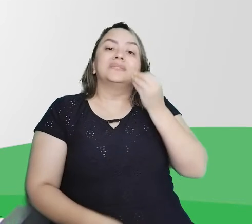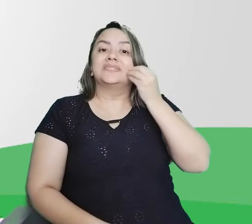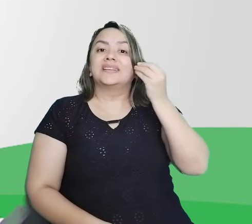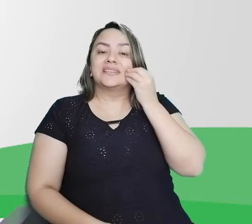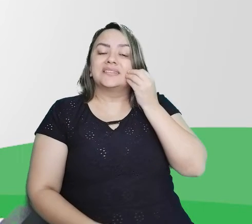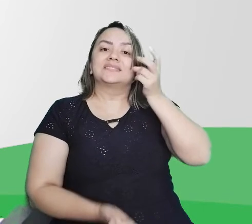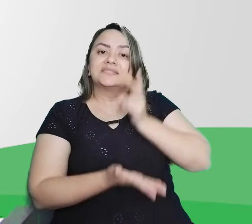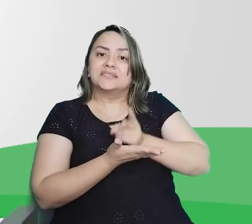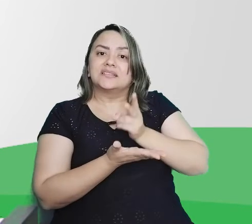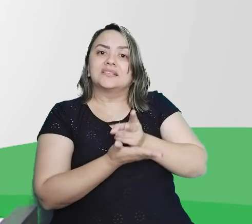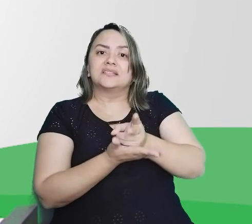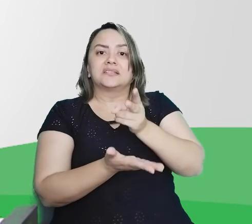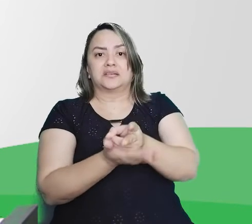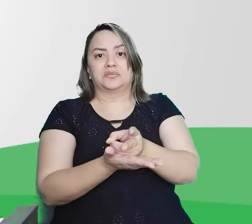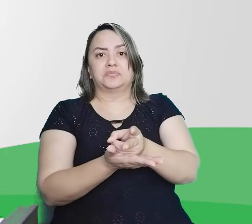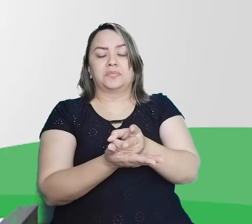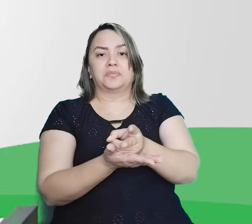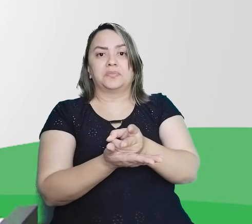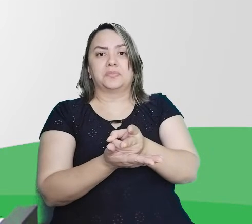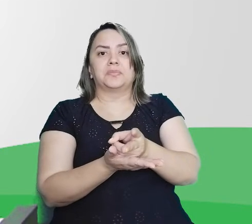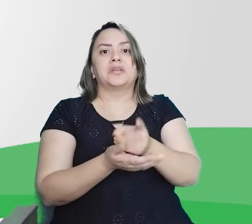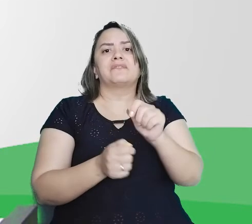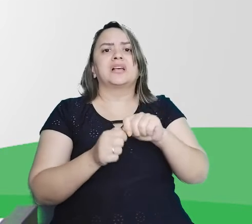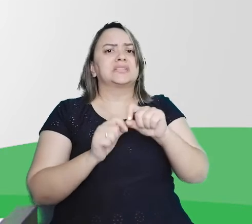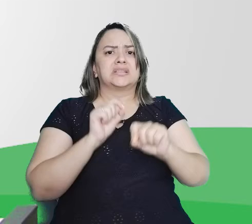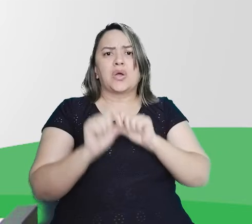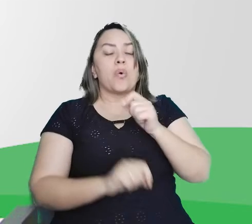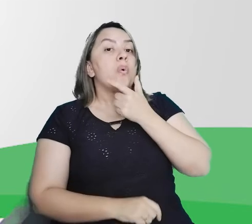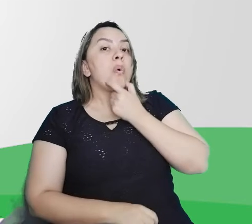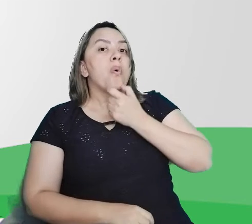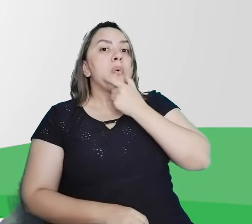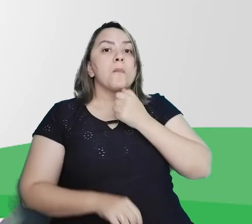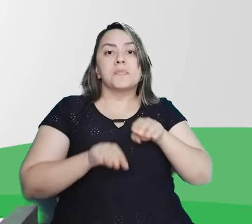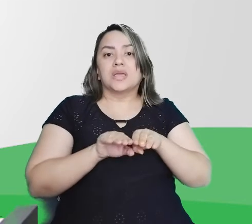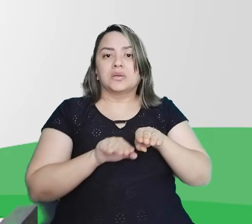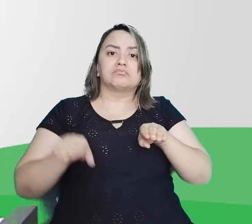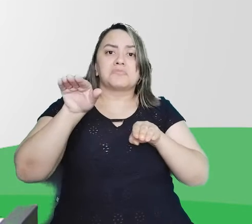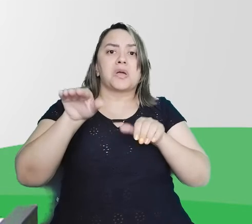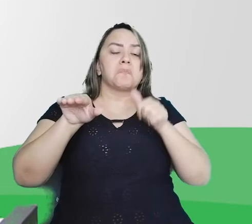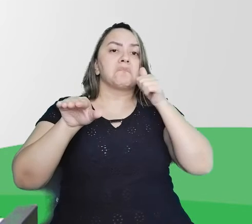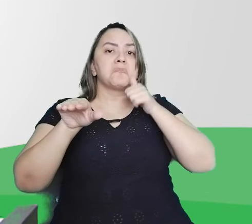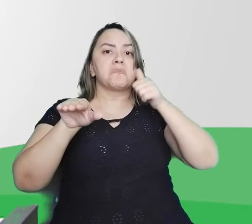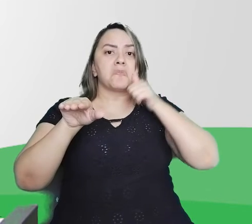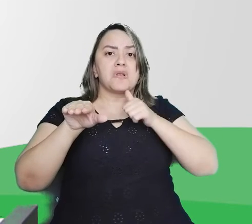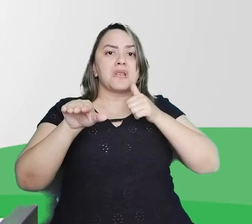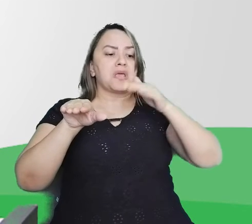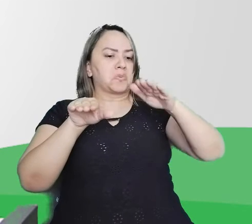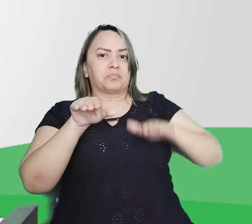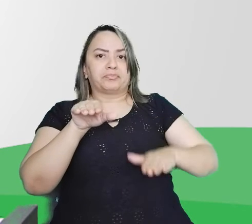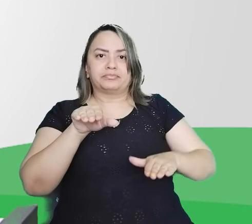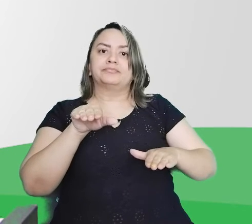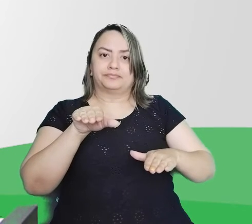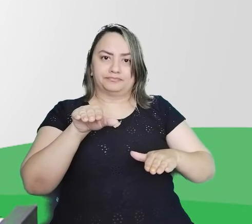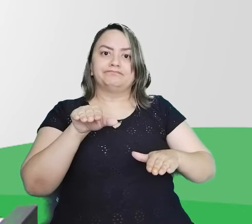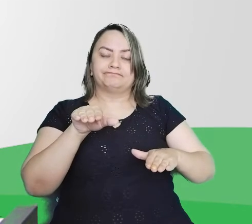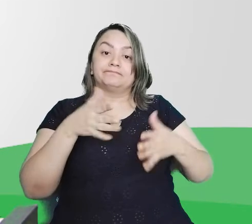as desigualdades entre homens e mulheres, porque elas priorizam a liberdade deles